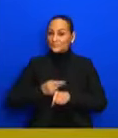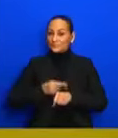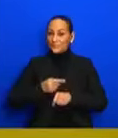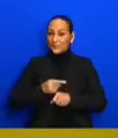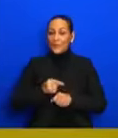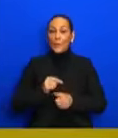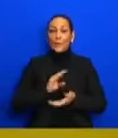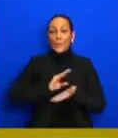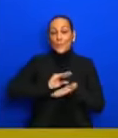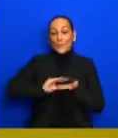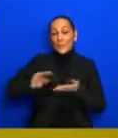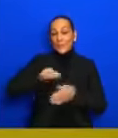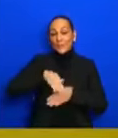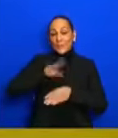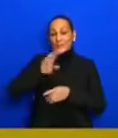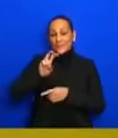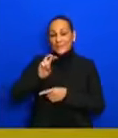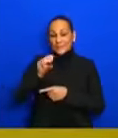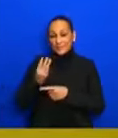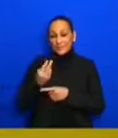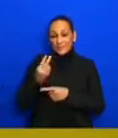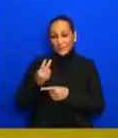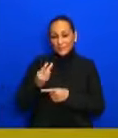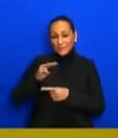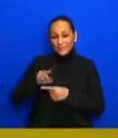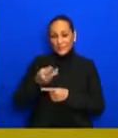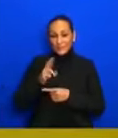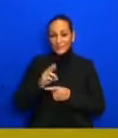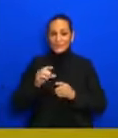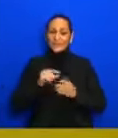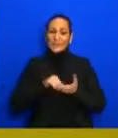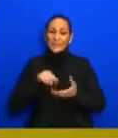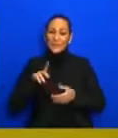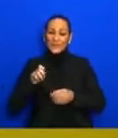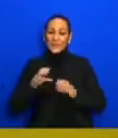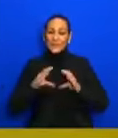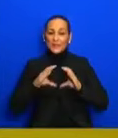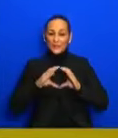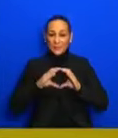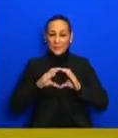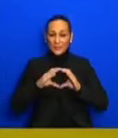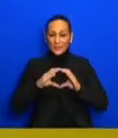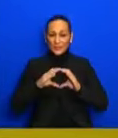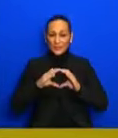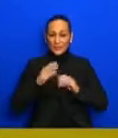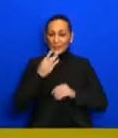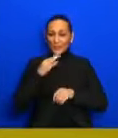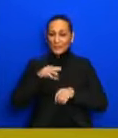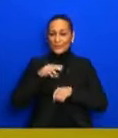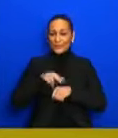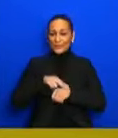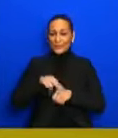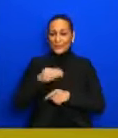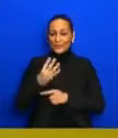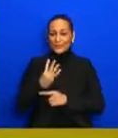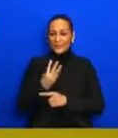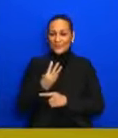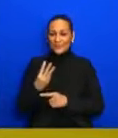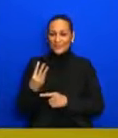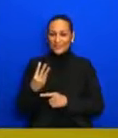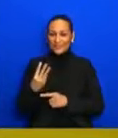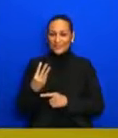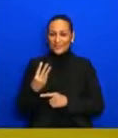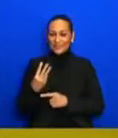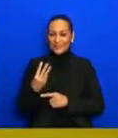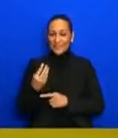agora. Valendo mais de 52 milhões de reais na Mega Sena. Bola verde 43.